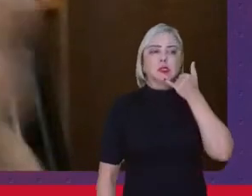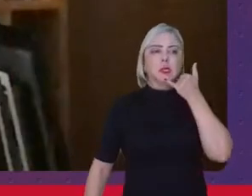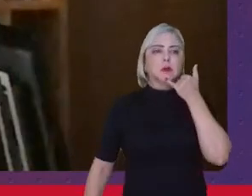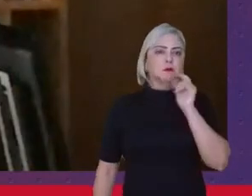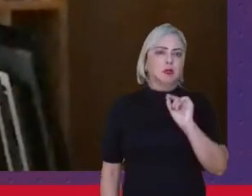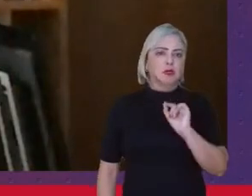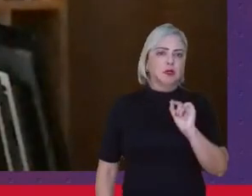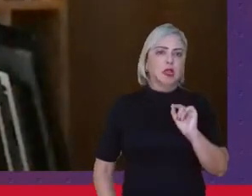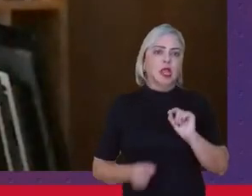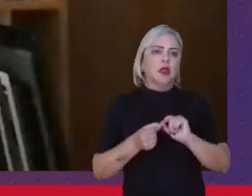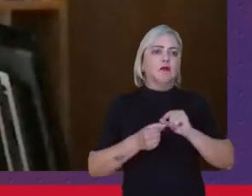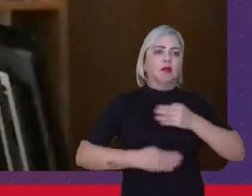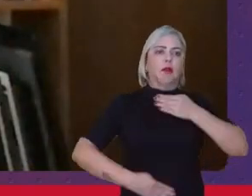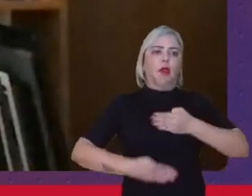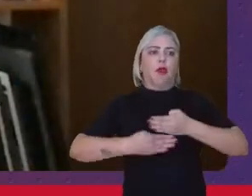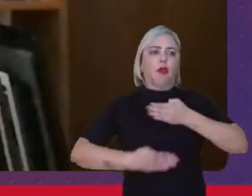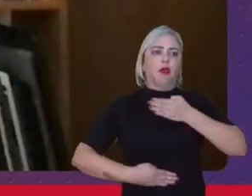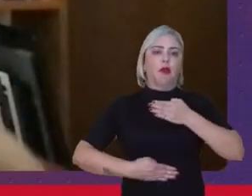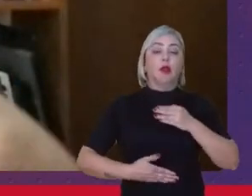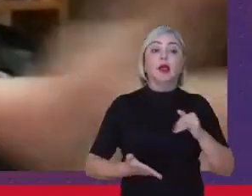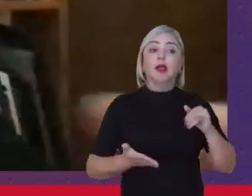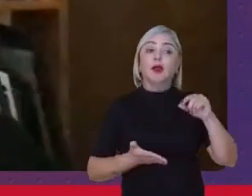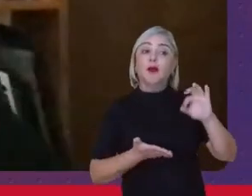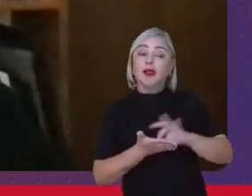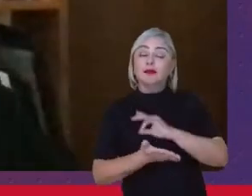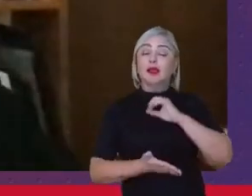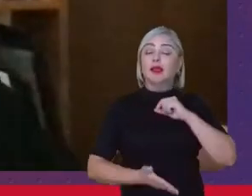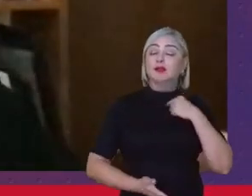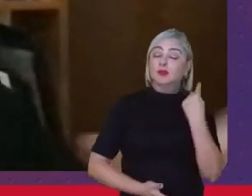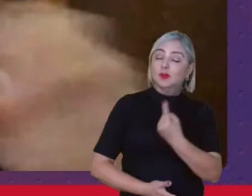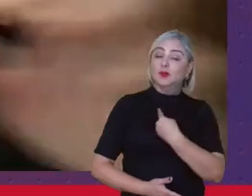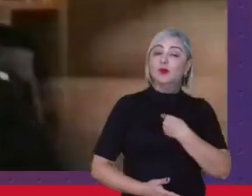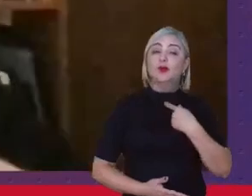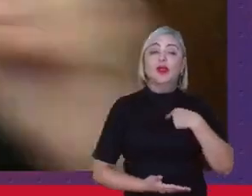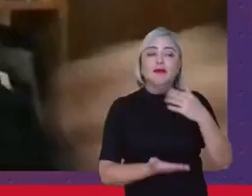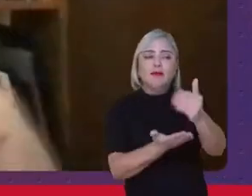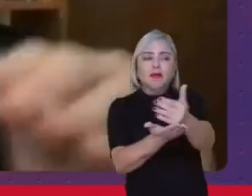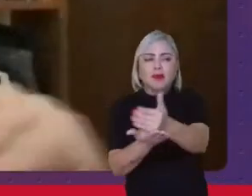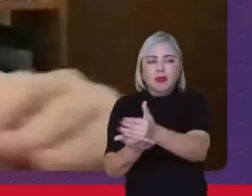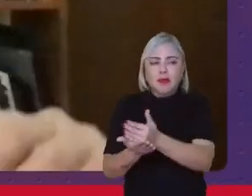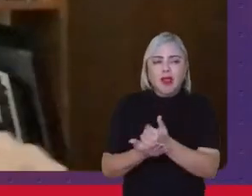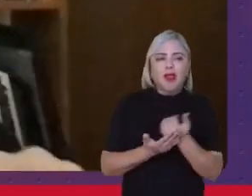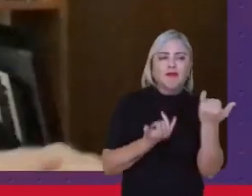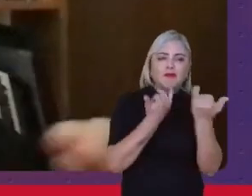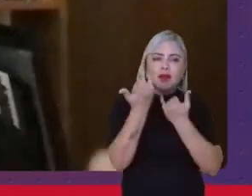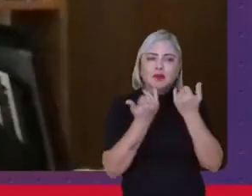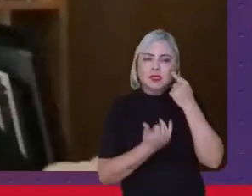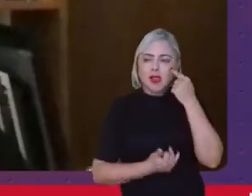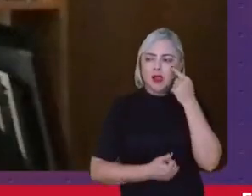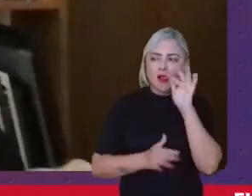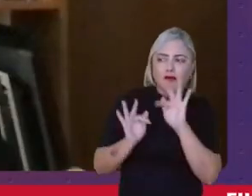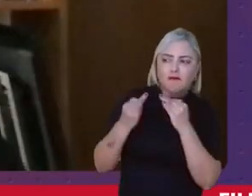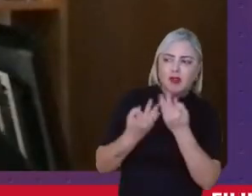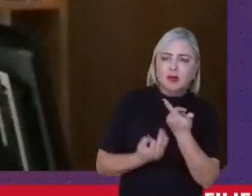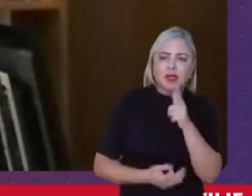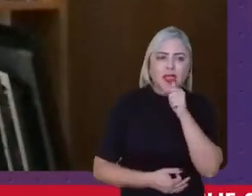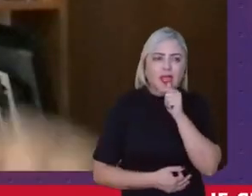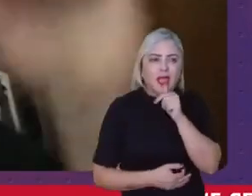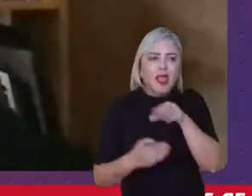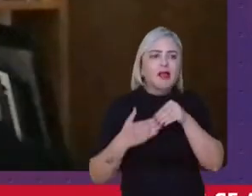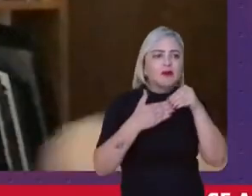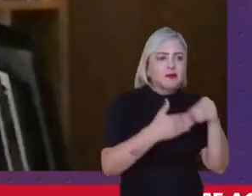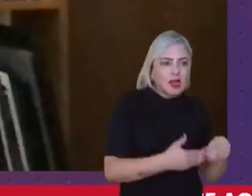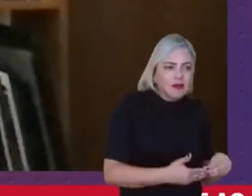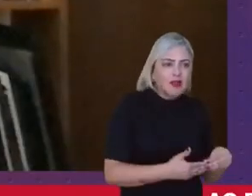telefone feito por um robô. O cadastro único tem um conjunto de informações que permite que a gente fale, essa família não tem água, vamos levar